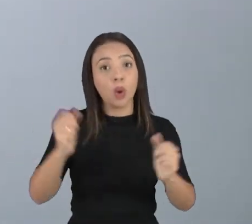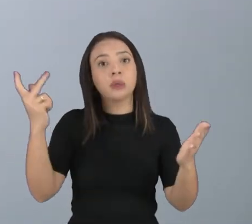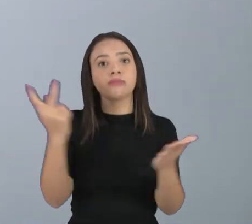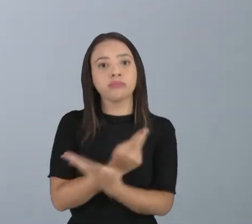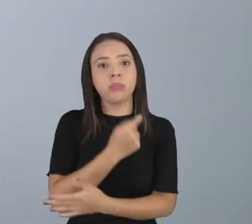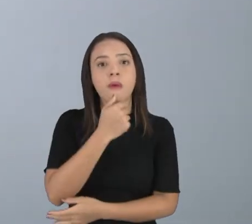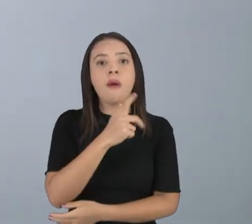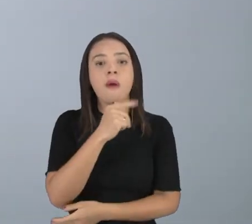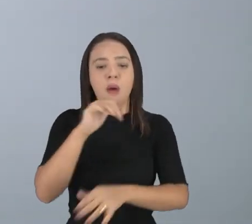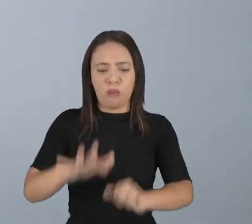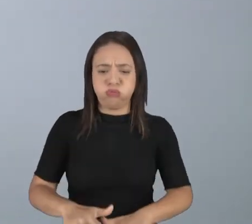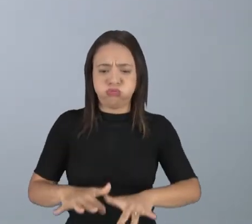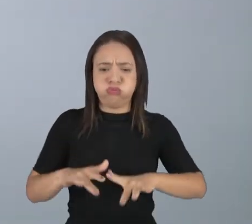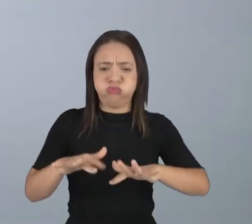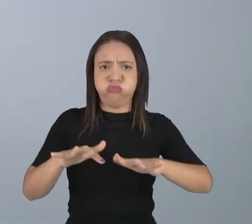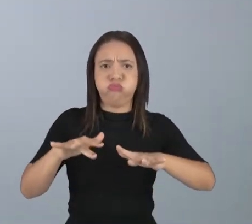elas